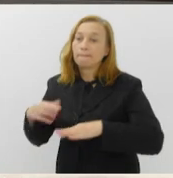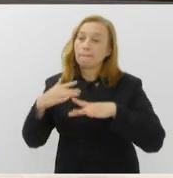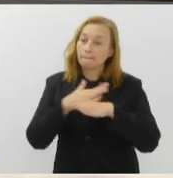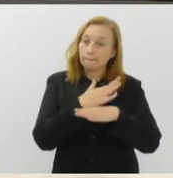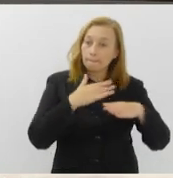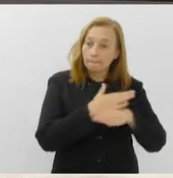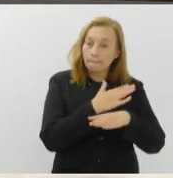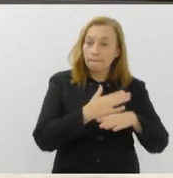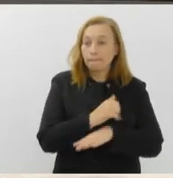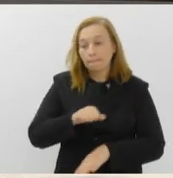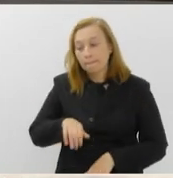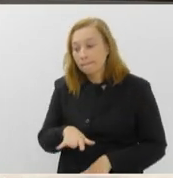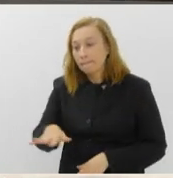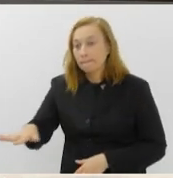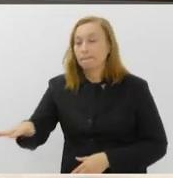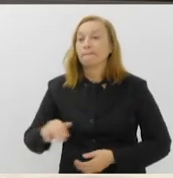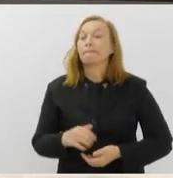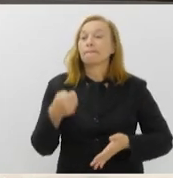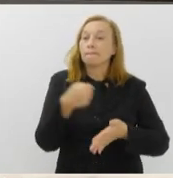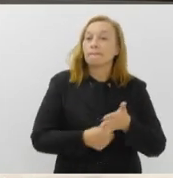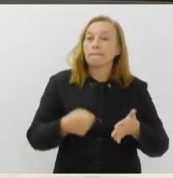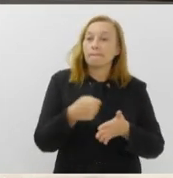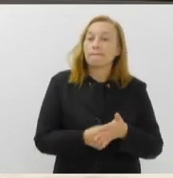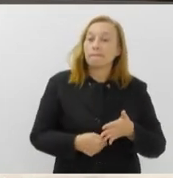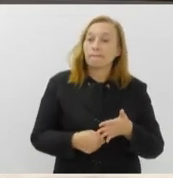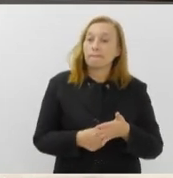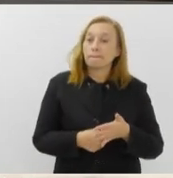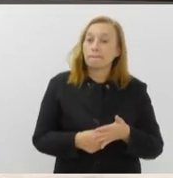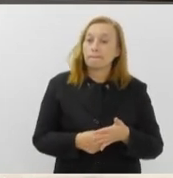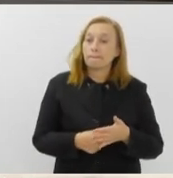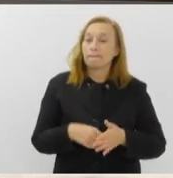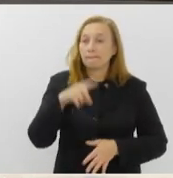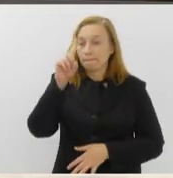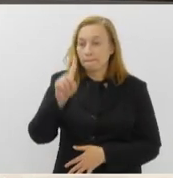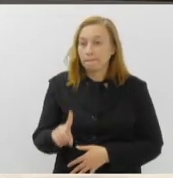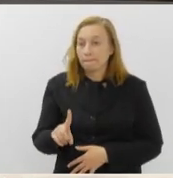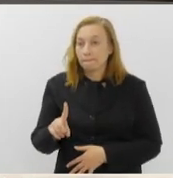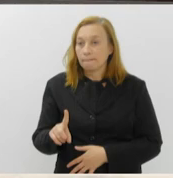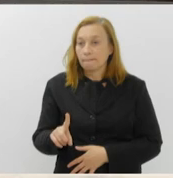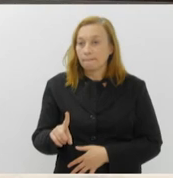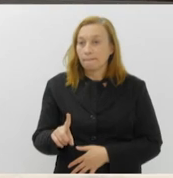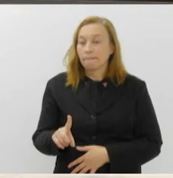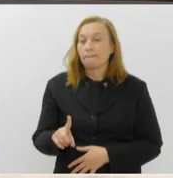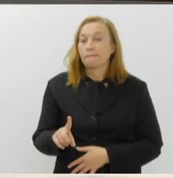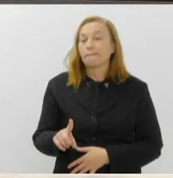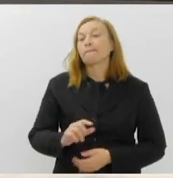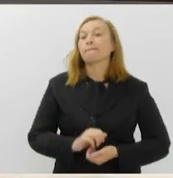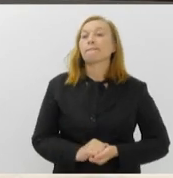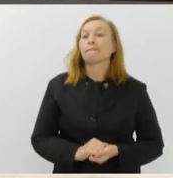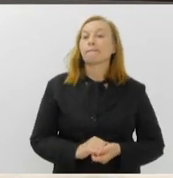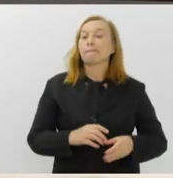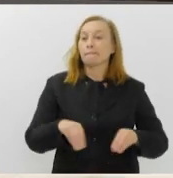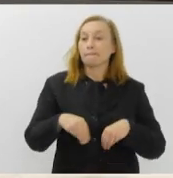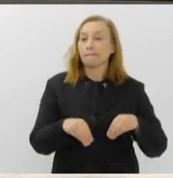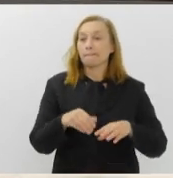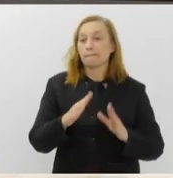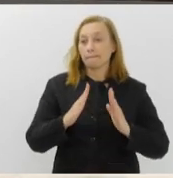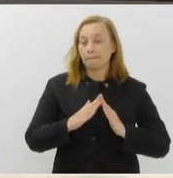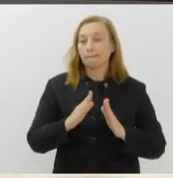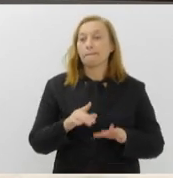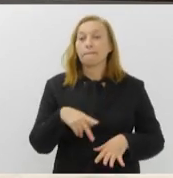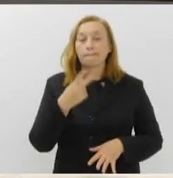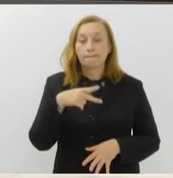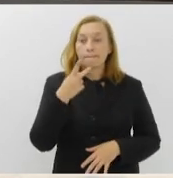das periferias, que lutam pelo direito à terra e à moradia. E